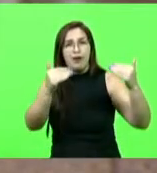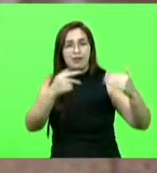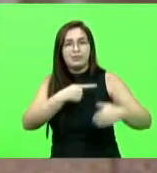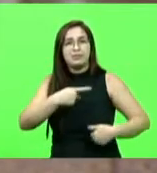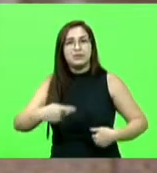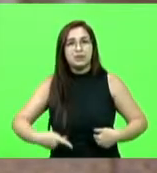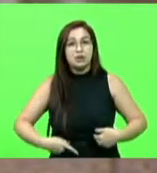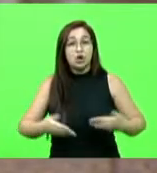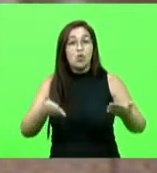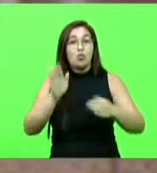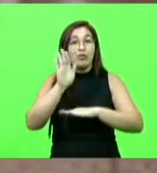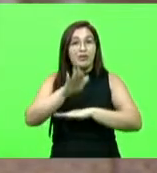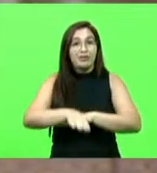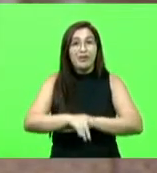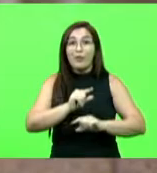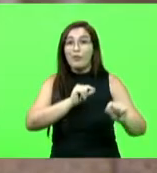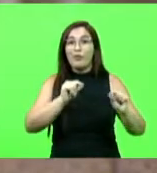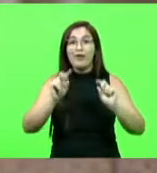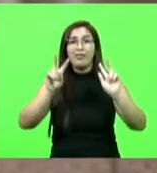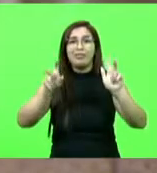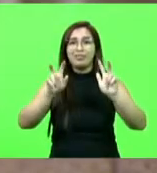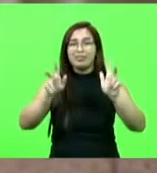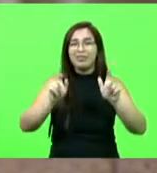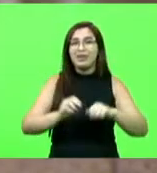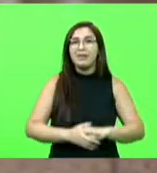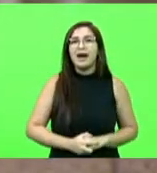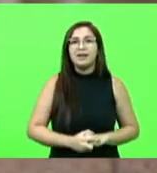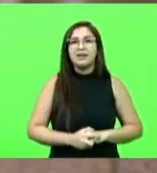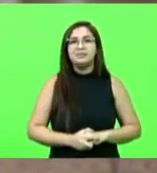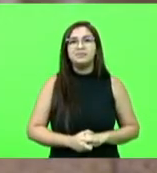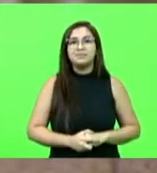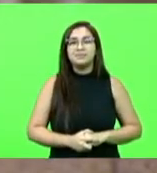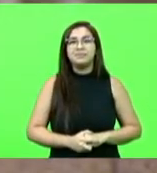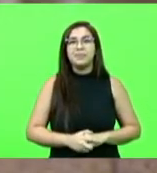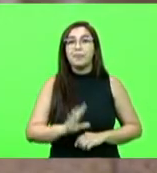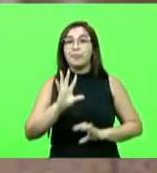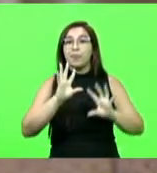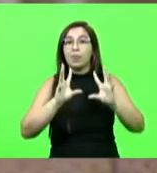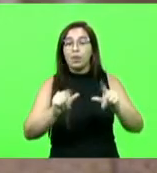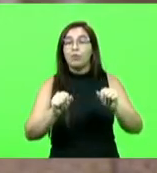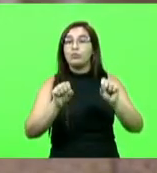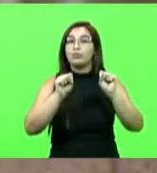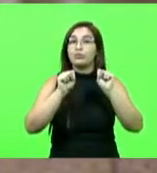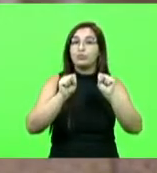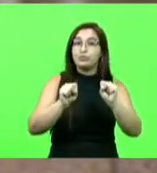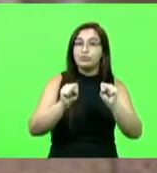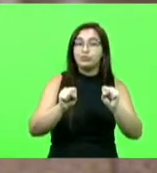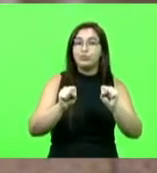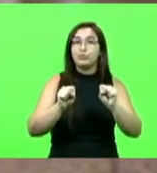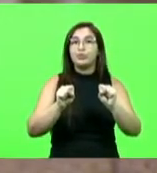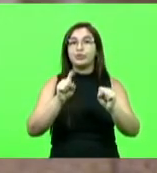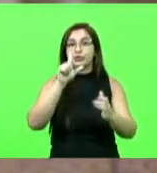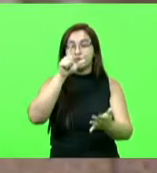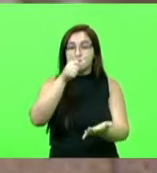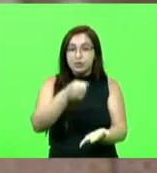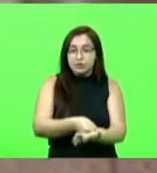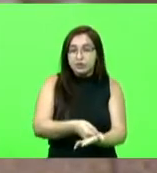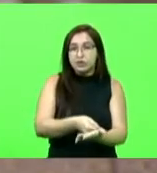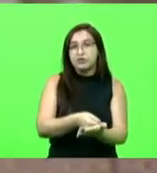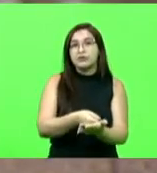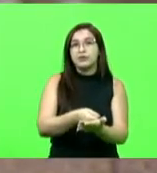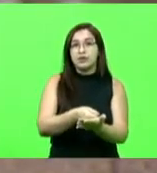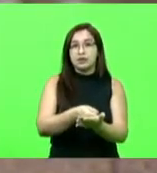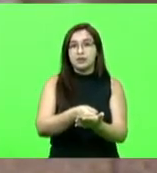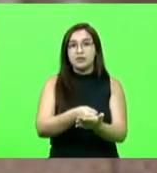na tarde de hoje, para que todos nós aqui possamos homologar uma decisão